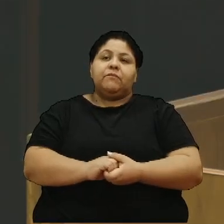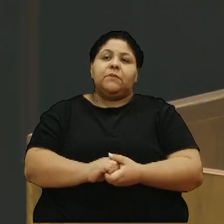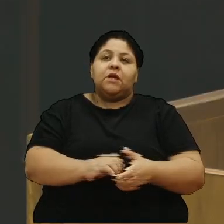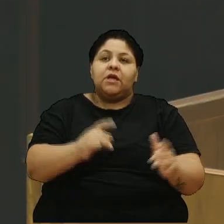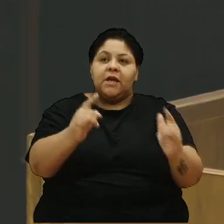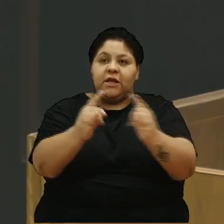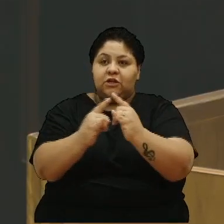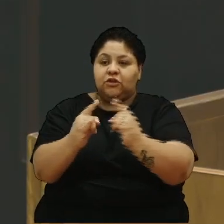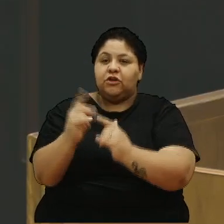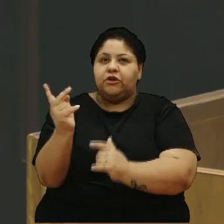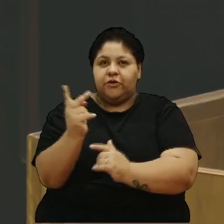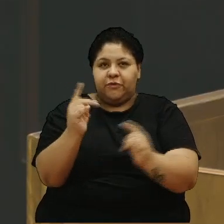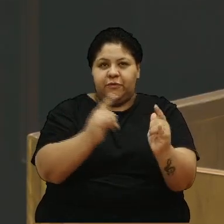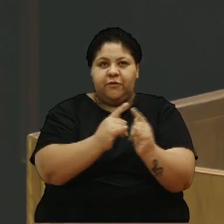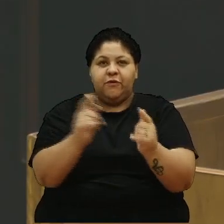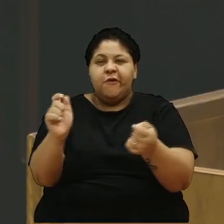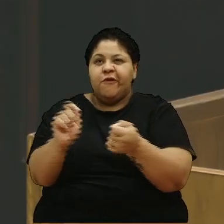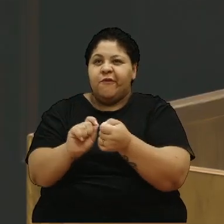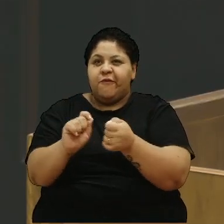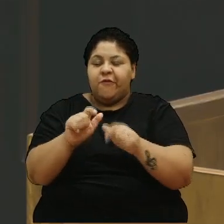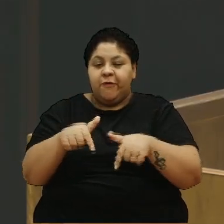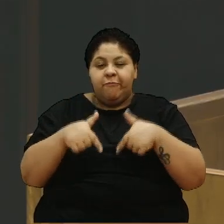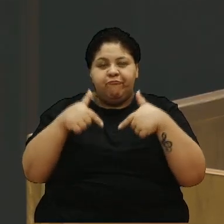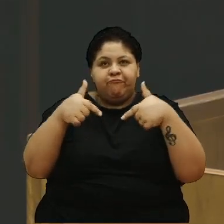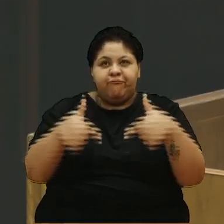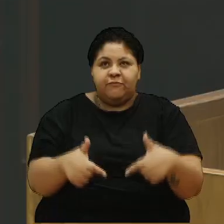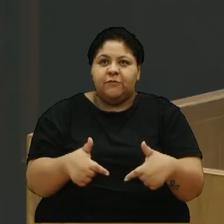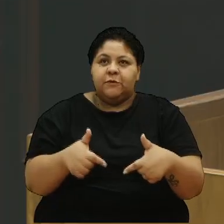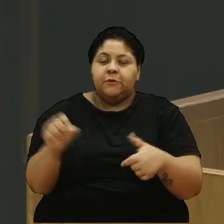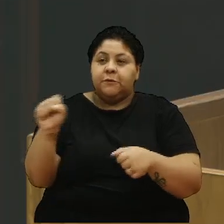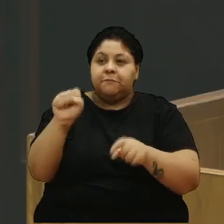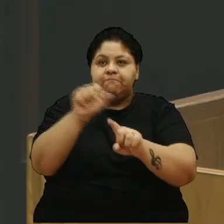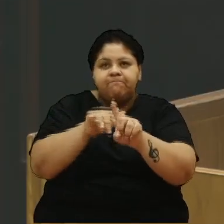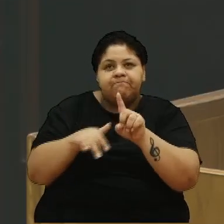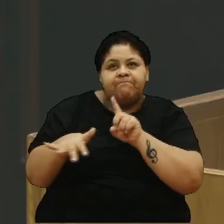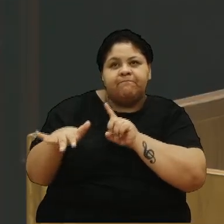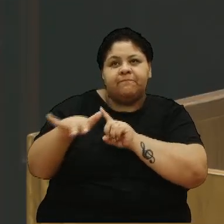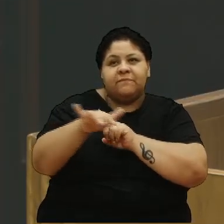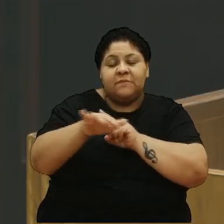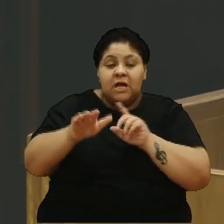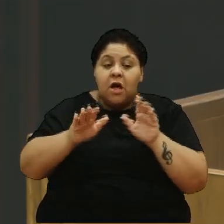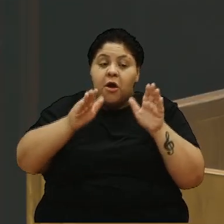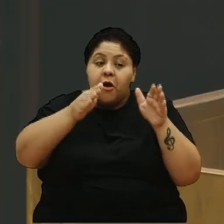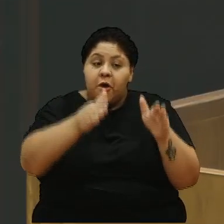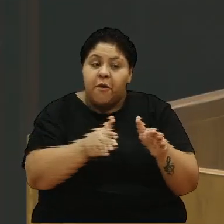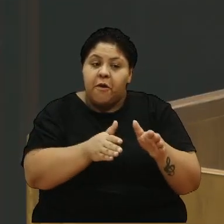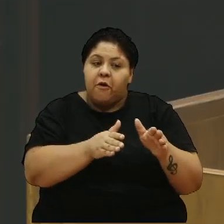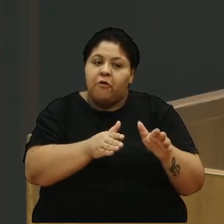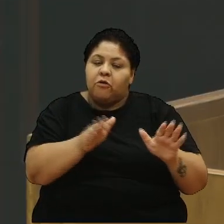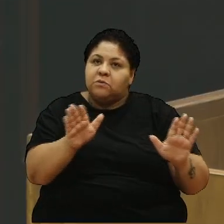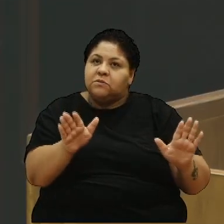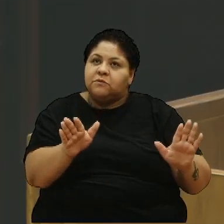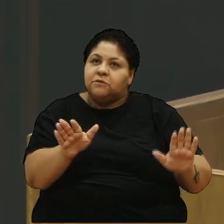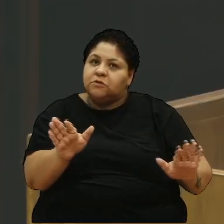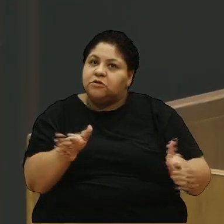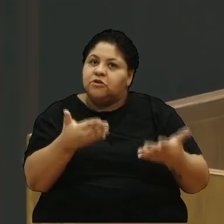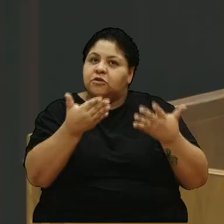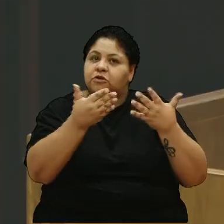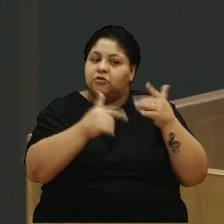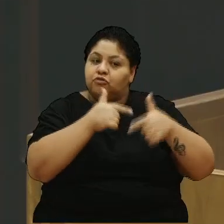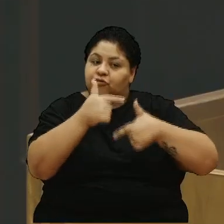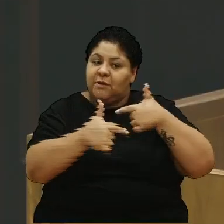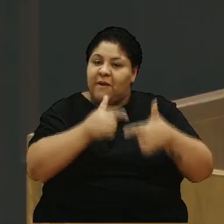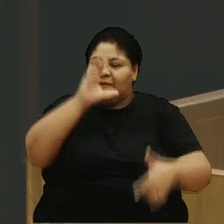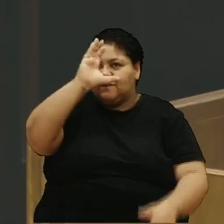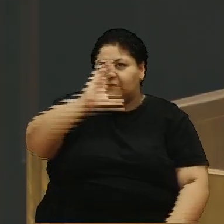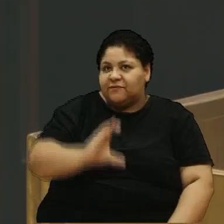a Educaxias executam suas ações educacionais e socioassistenciais direcionadas ao fortalecimento do exercício da